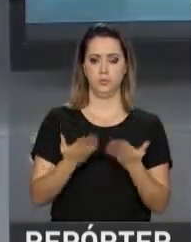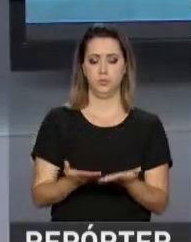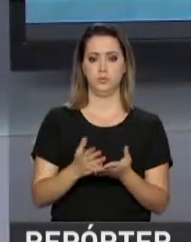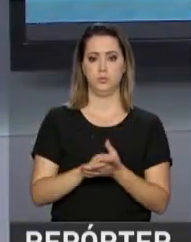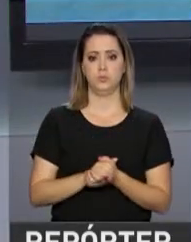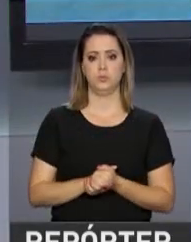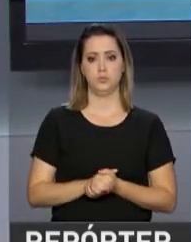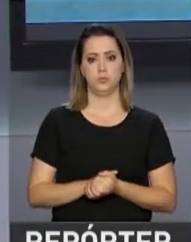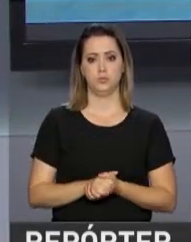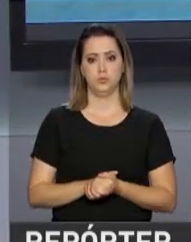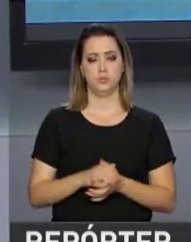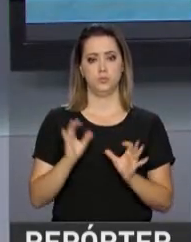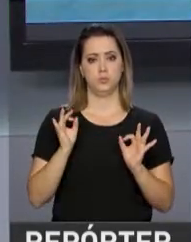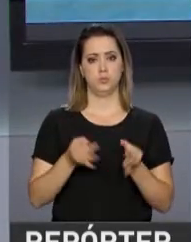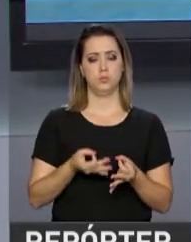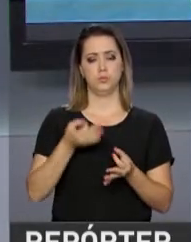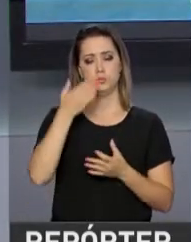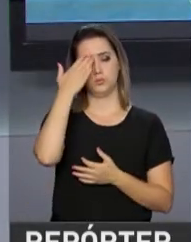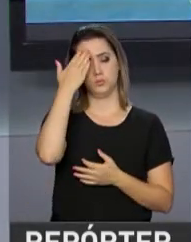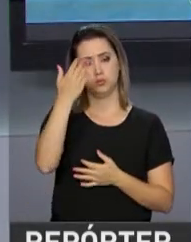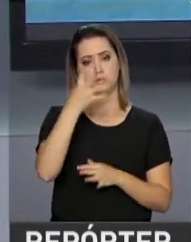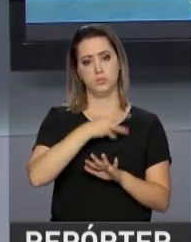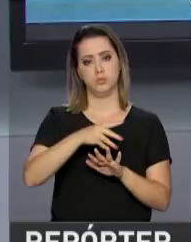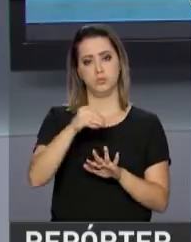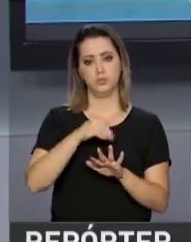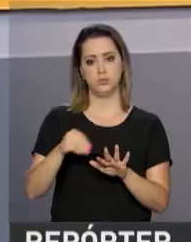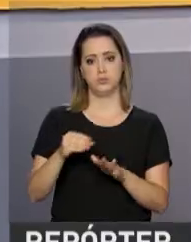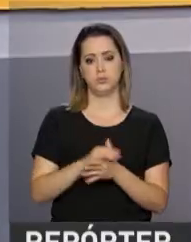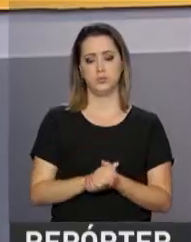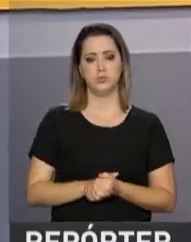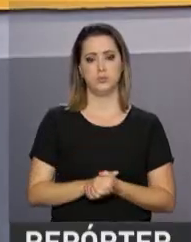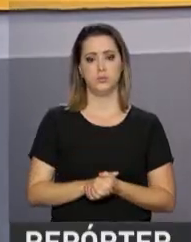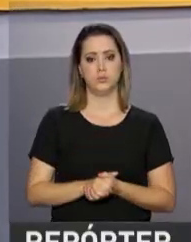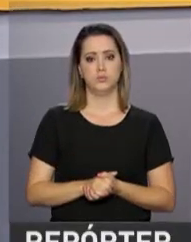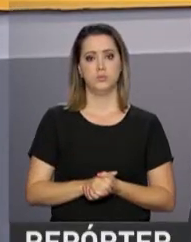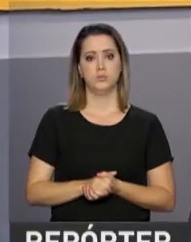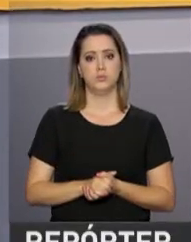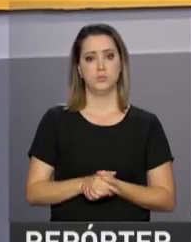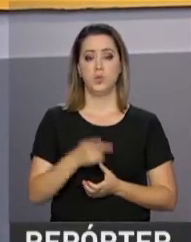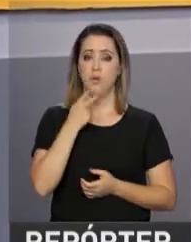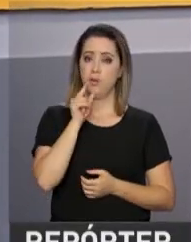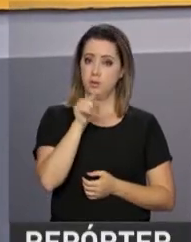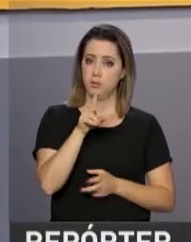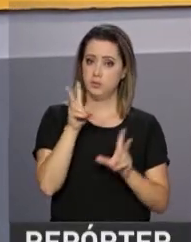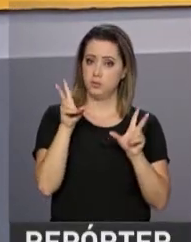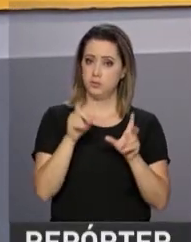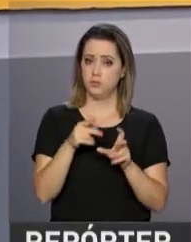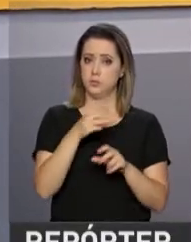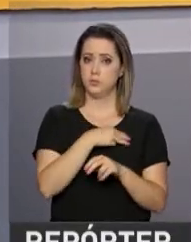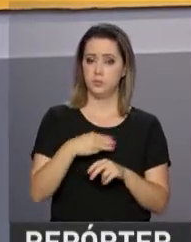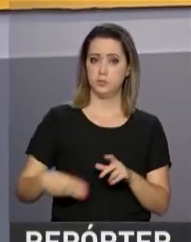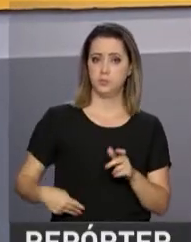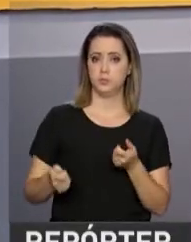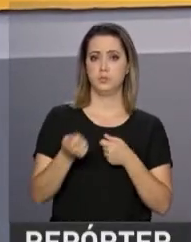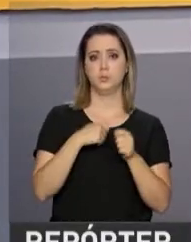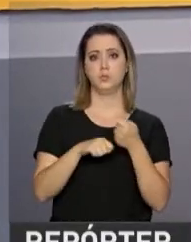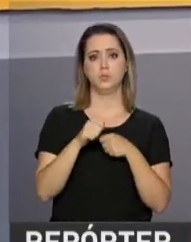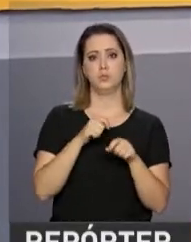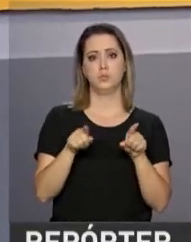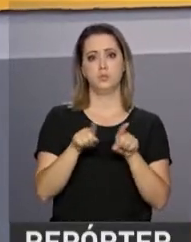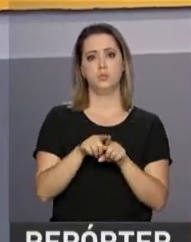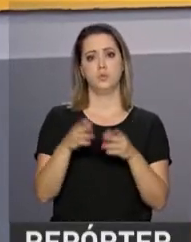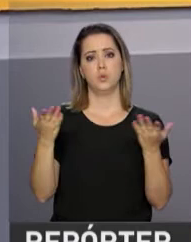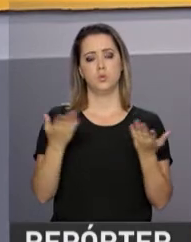no estúdio roberto acerto paulo muito obrigado pelas informações ainda sobre este assunto o ministro da fazenda e henrique meirelles